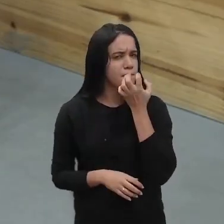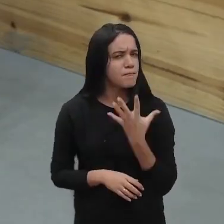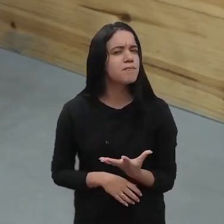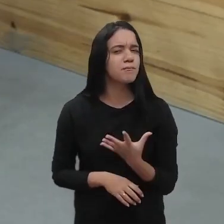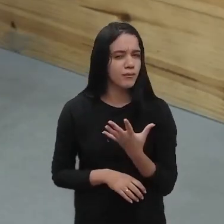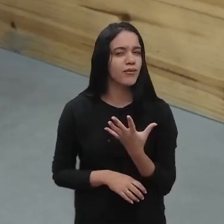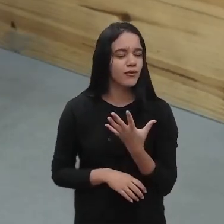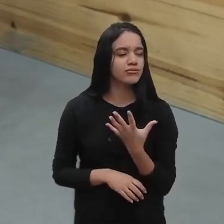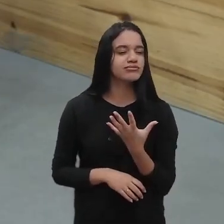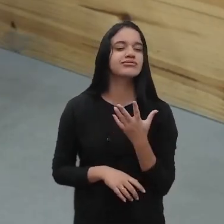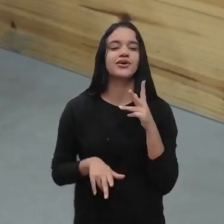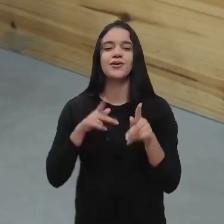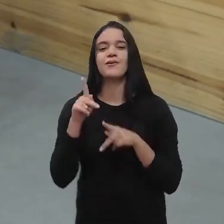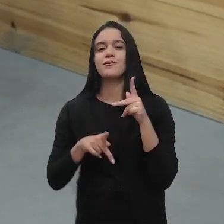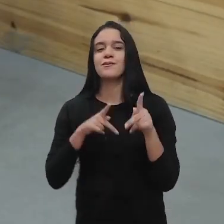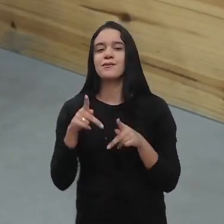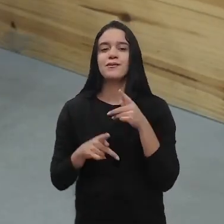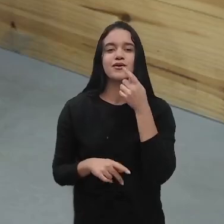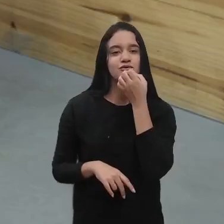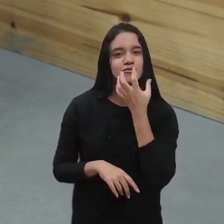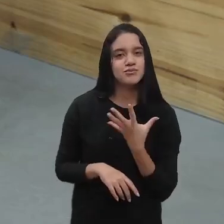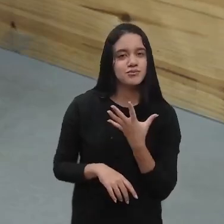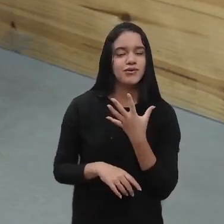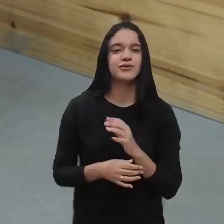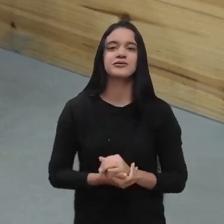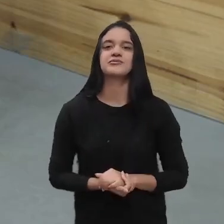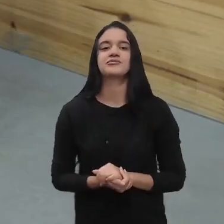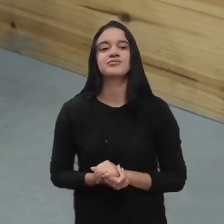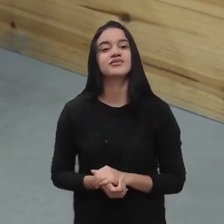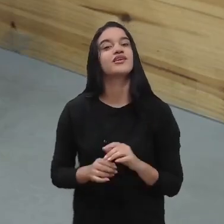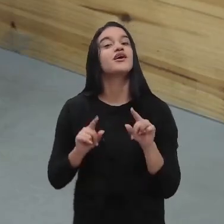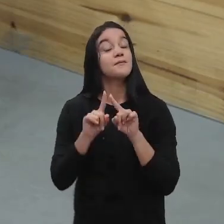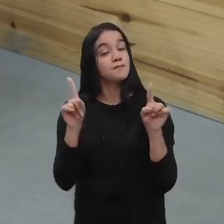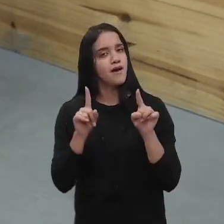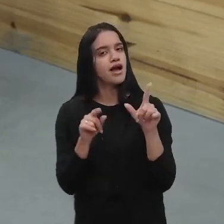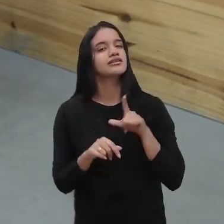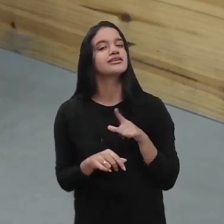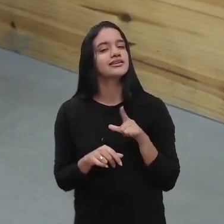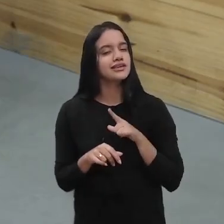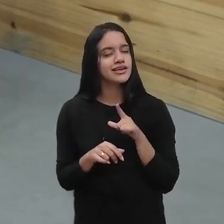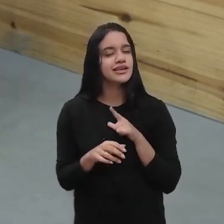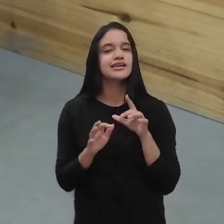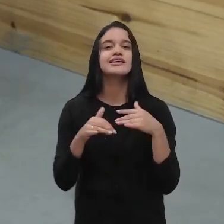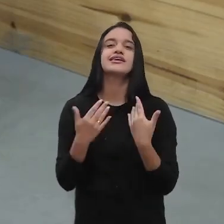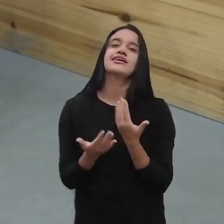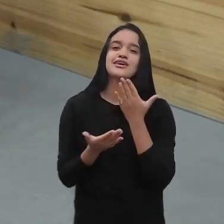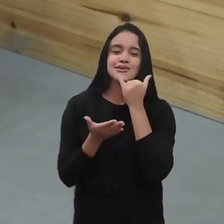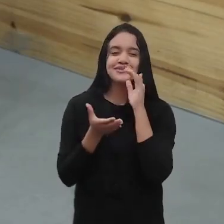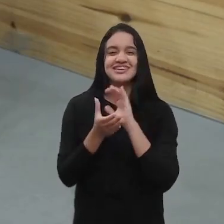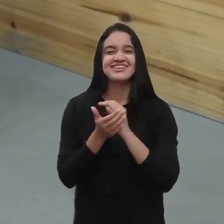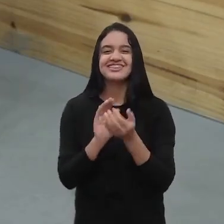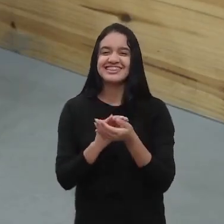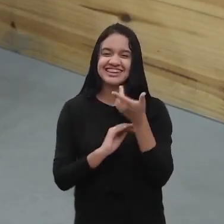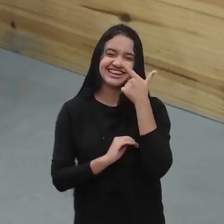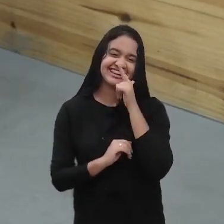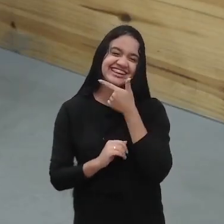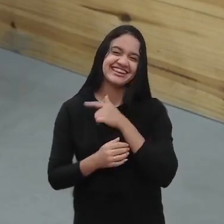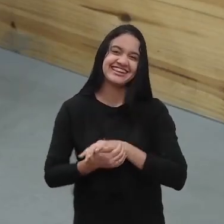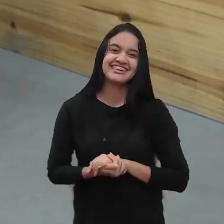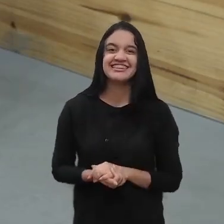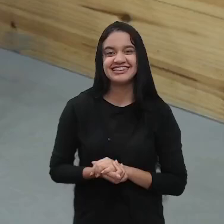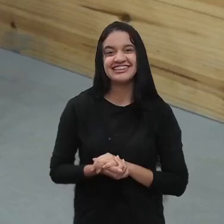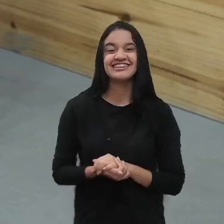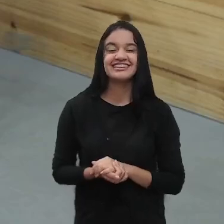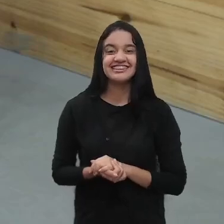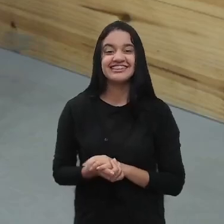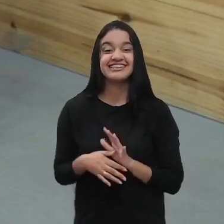é povo bom, é povo massa. É para toda obra, mas a gente tem que comer cuscuz, né? Tem que comer cuscuz. Inhame, macaxeira.